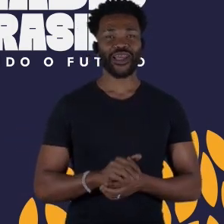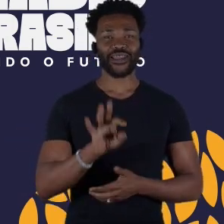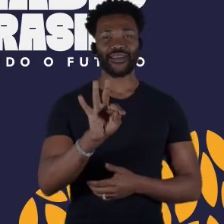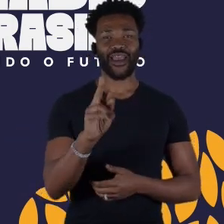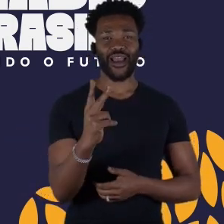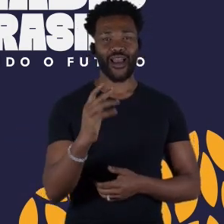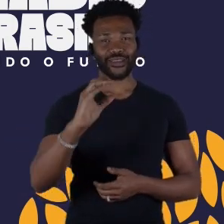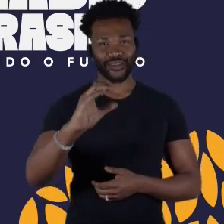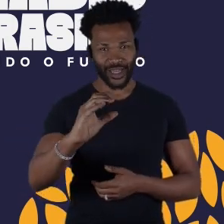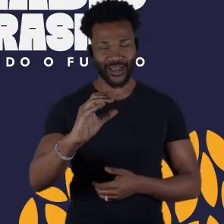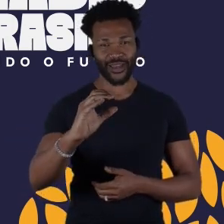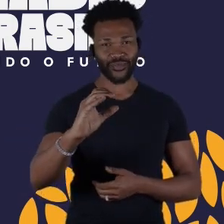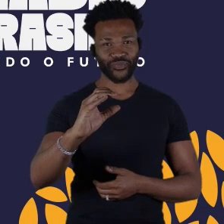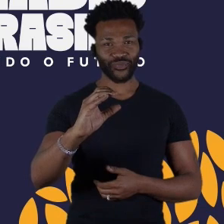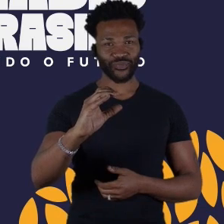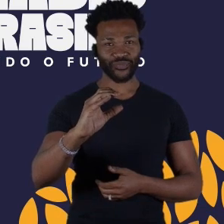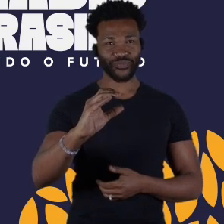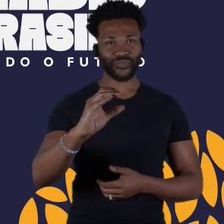THC